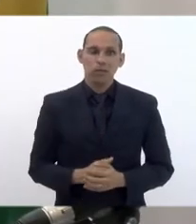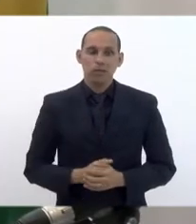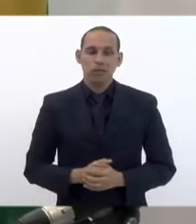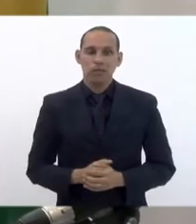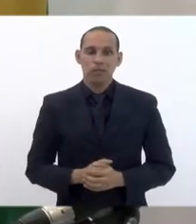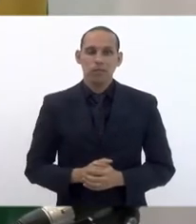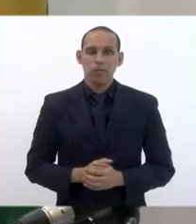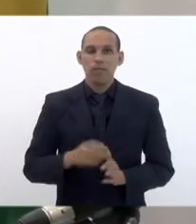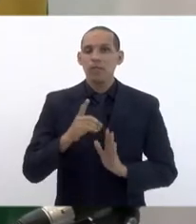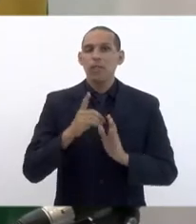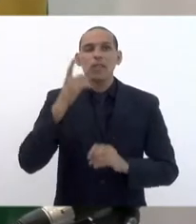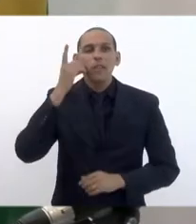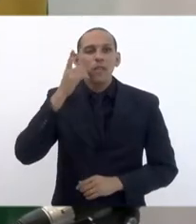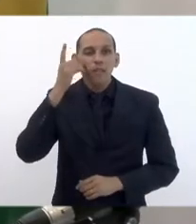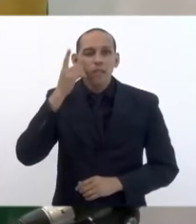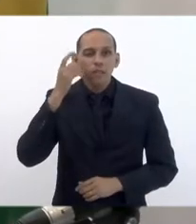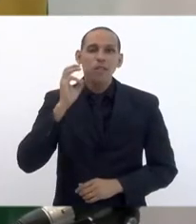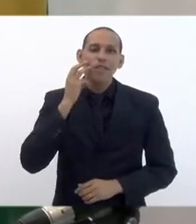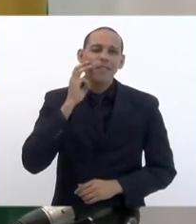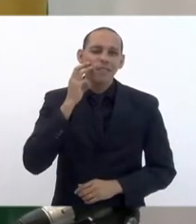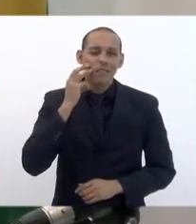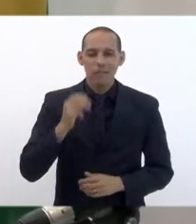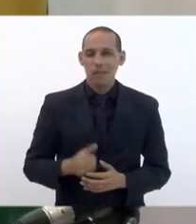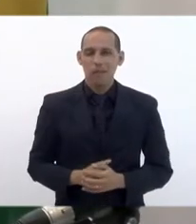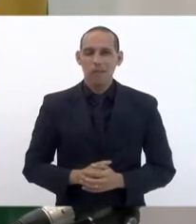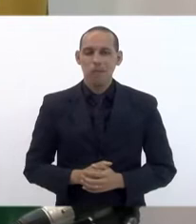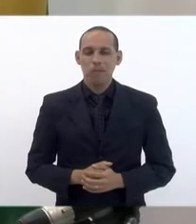2018, de autoria do deputado Valdec Carneiro.